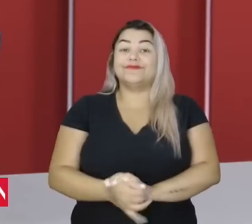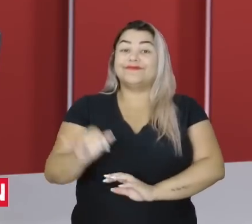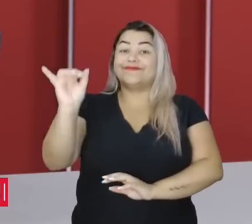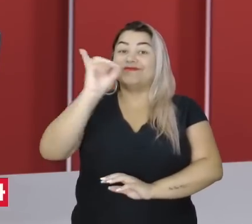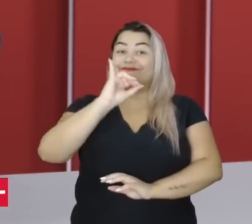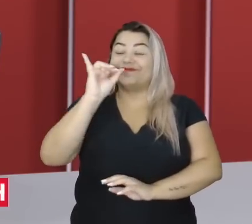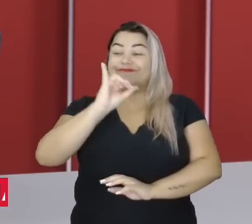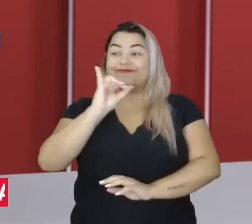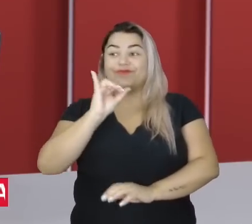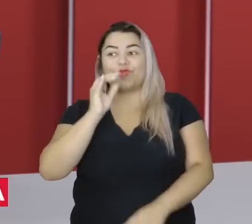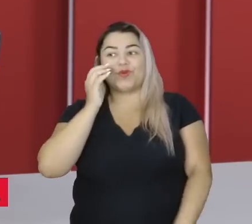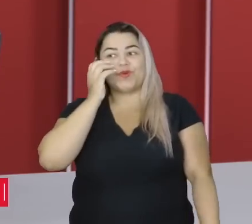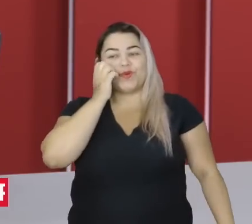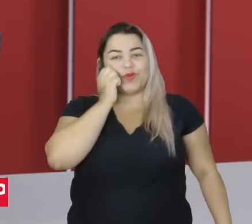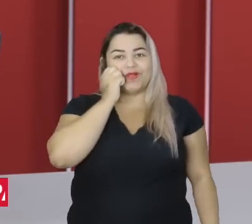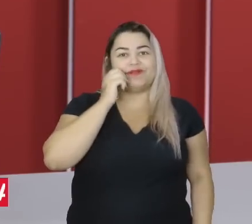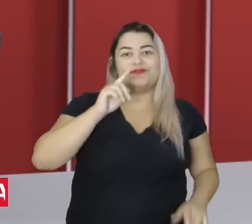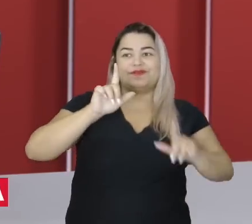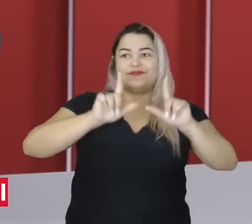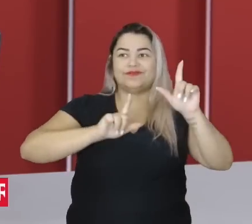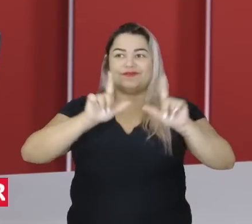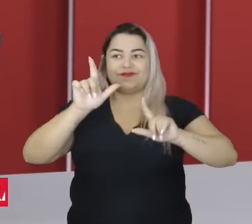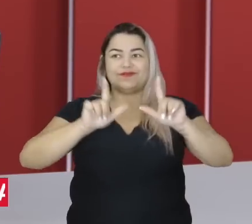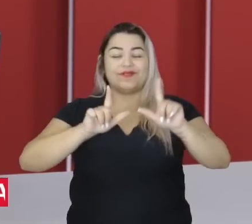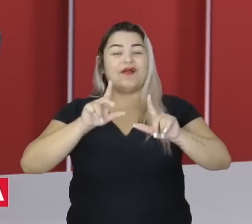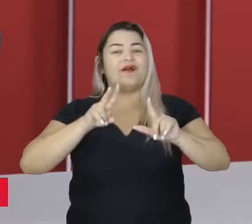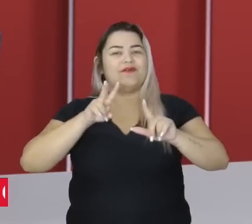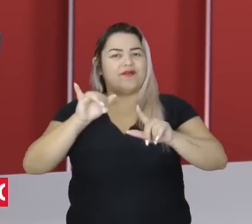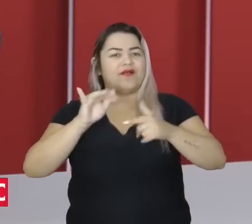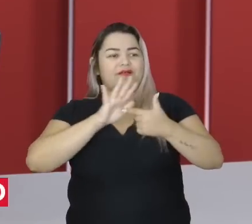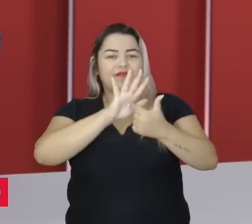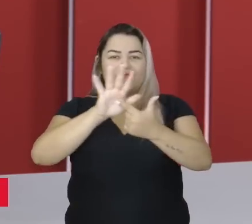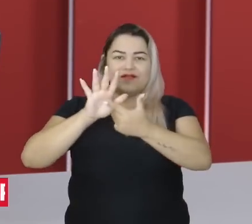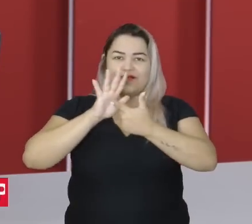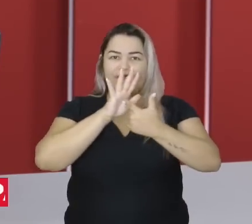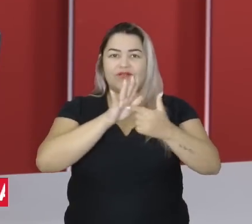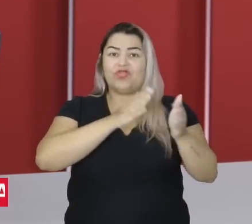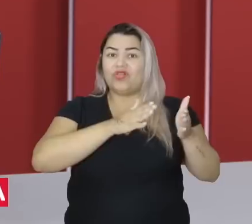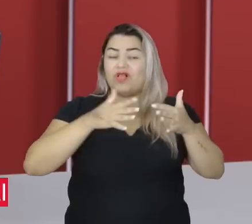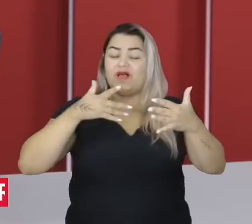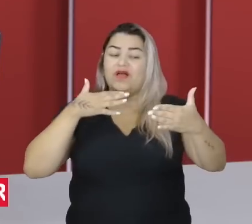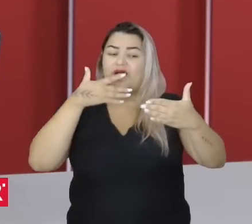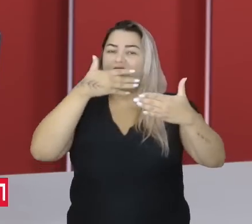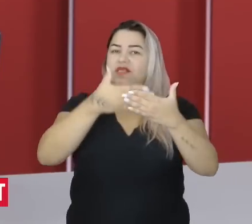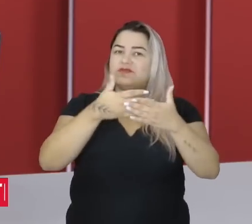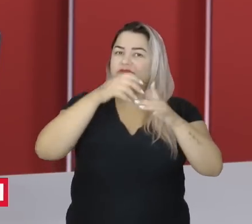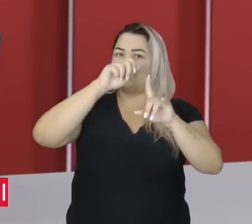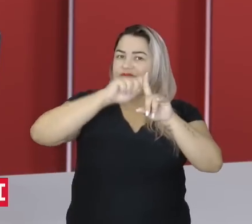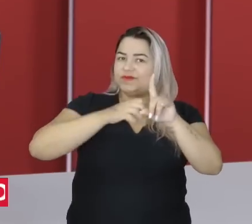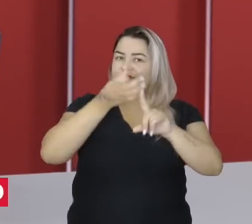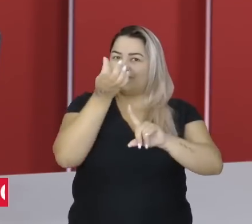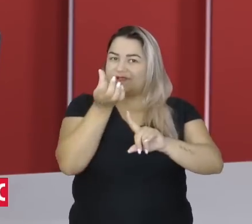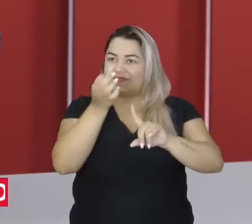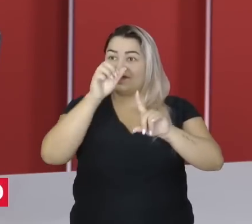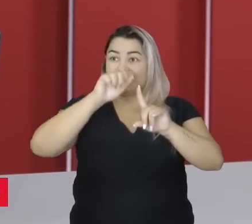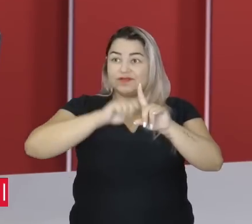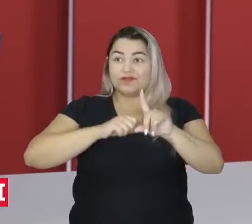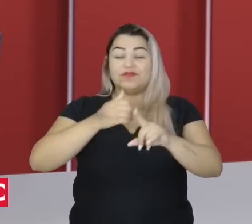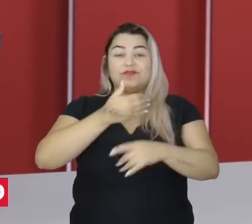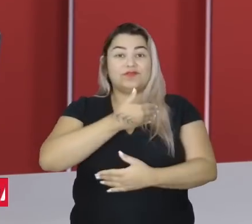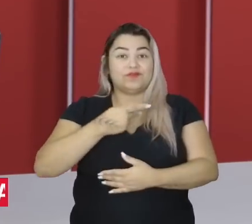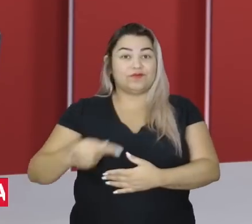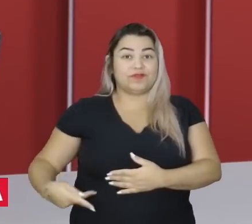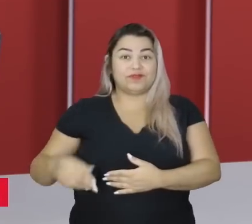Olá, eu sou Amanda Guerra e o jornal PT Brasil vai apresentar uma série com os avanços dos primeiros 6 meses do governo